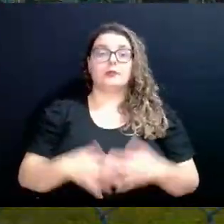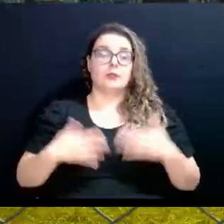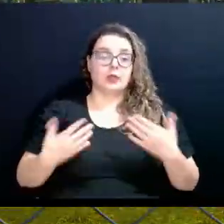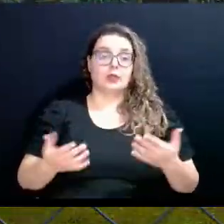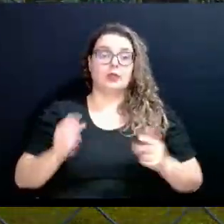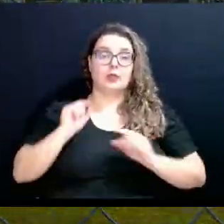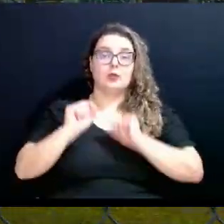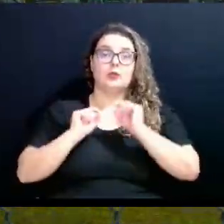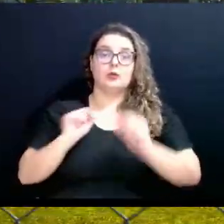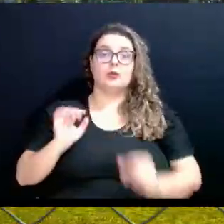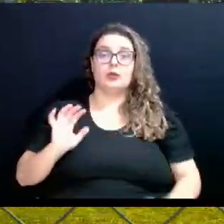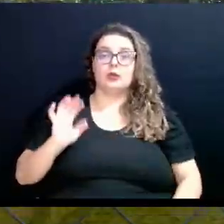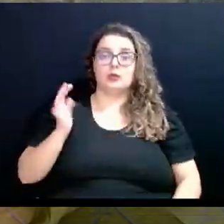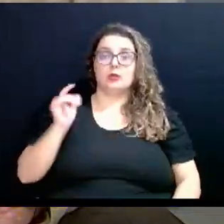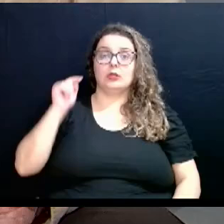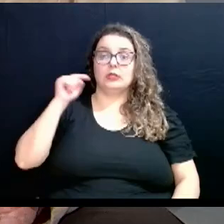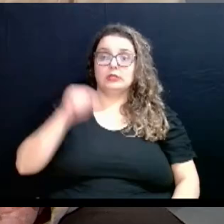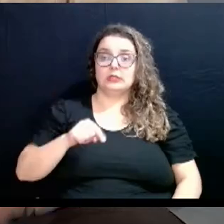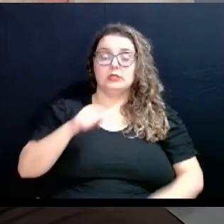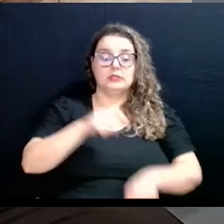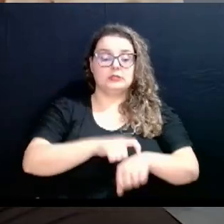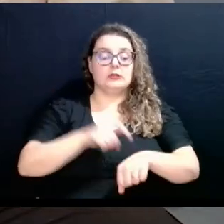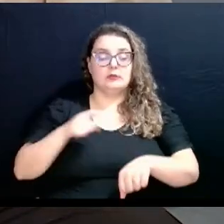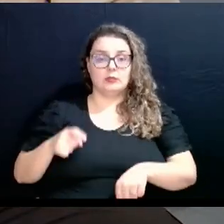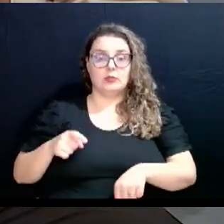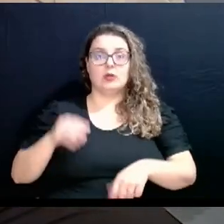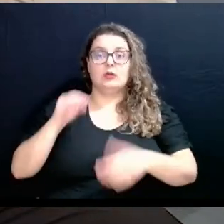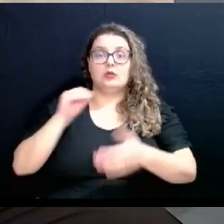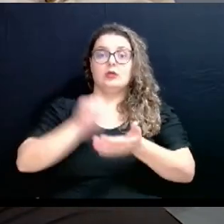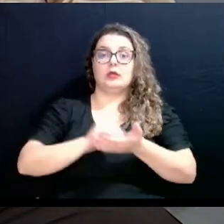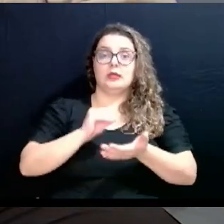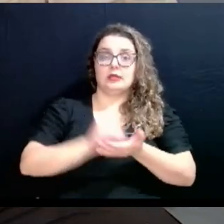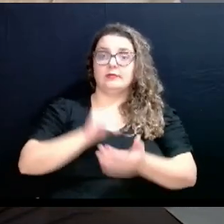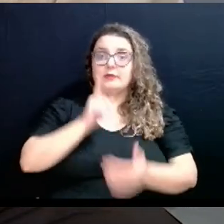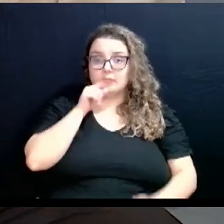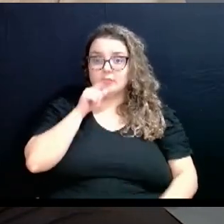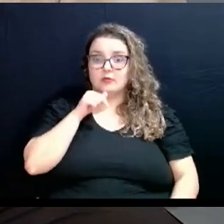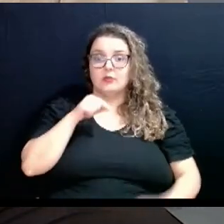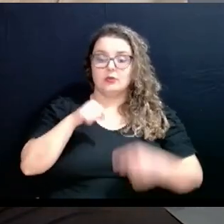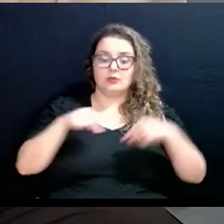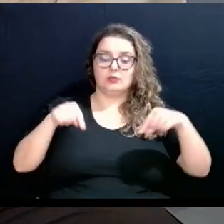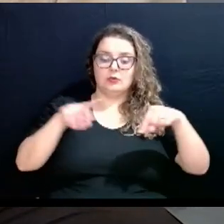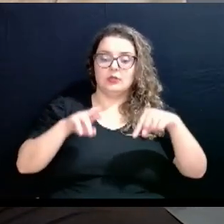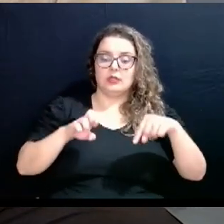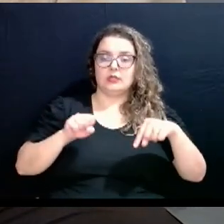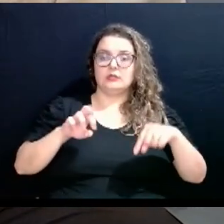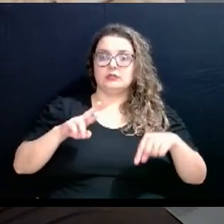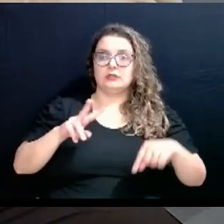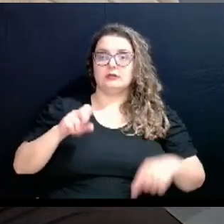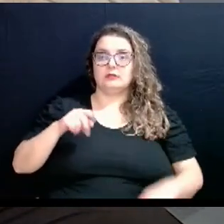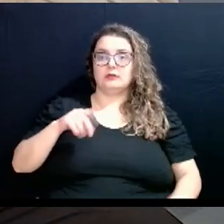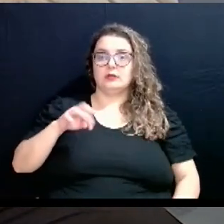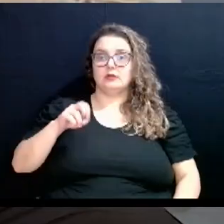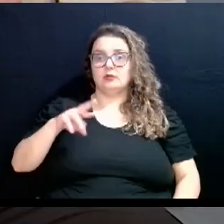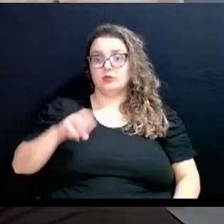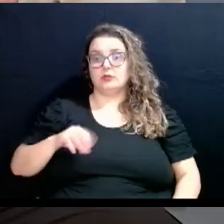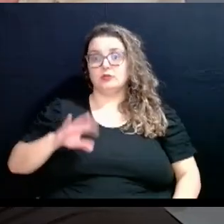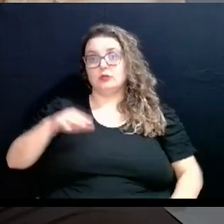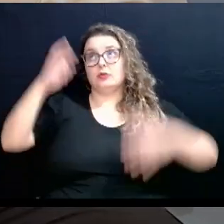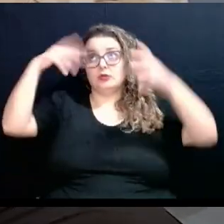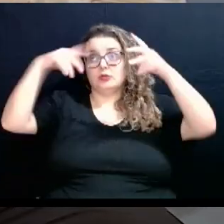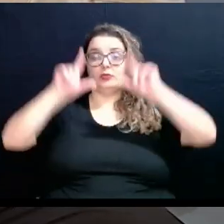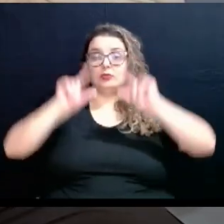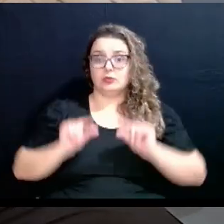hidroelétrica, pela água. Então, o que acontece? Nesses momentos em que falta água nos reservatórios, quando